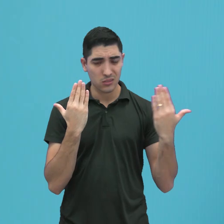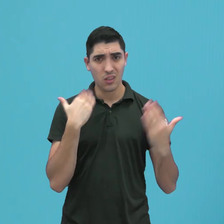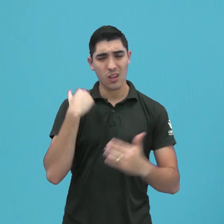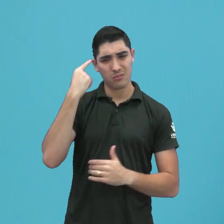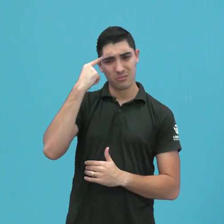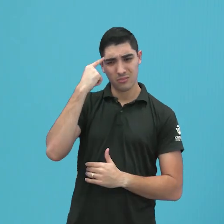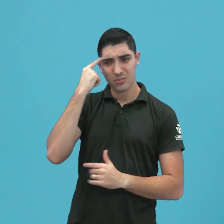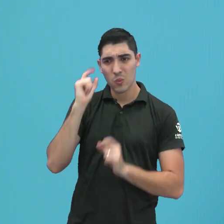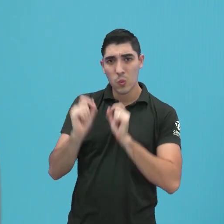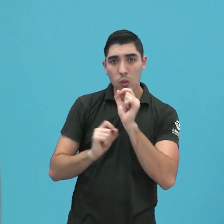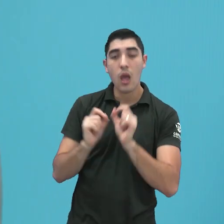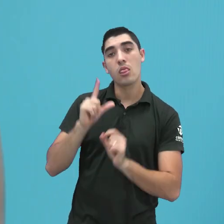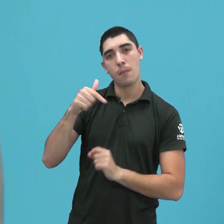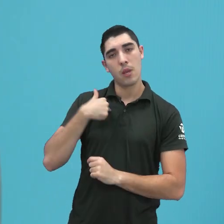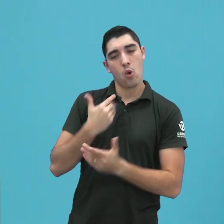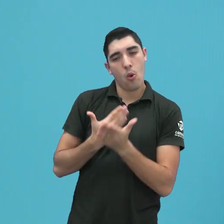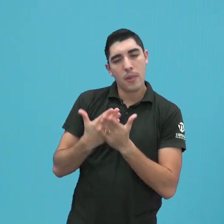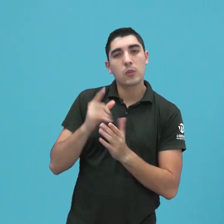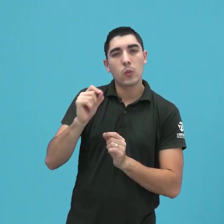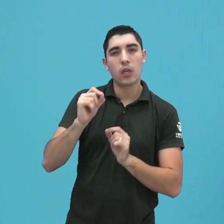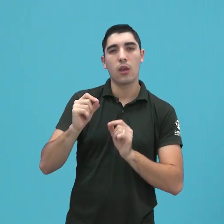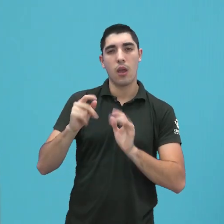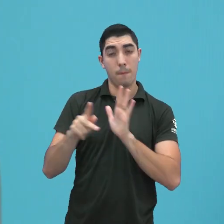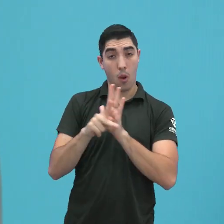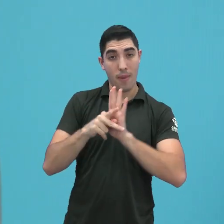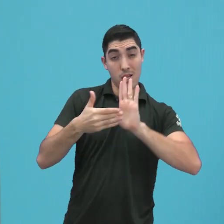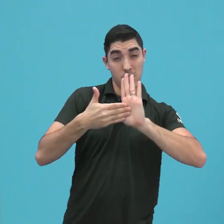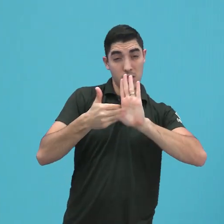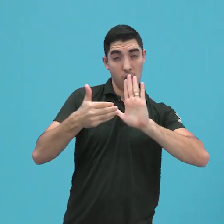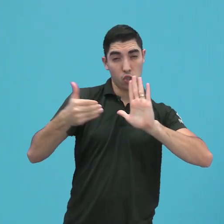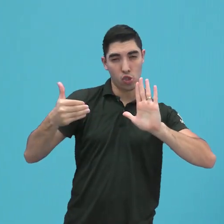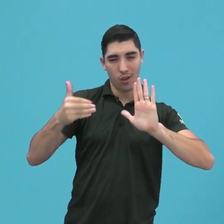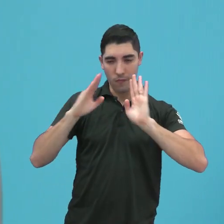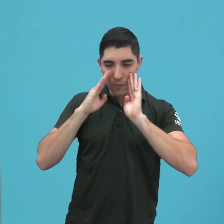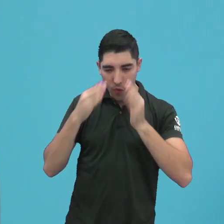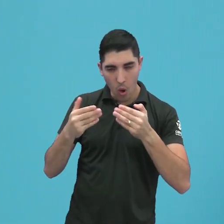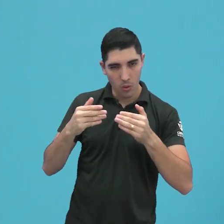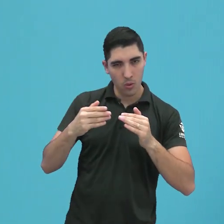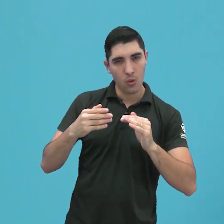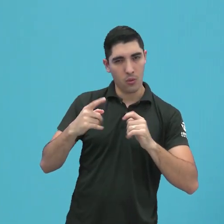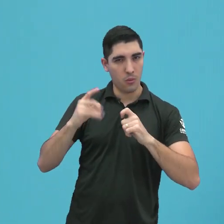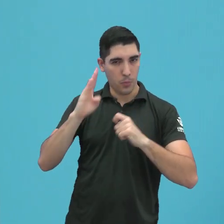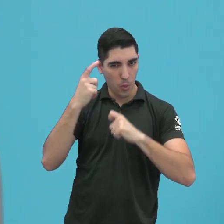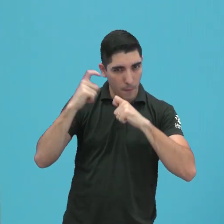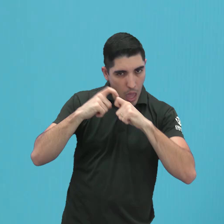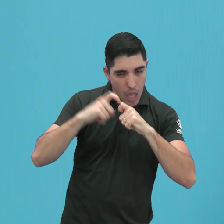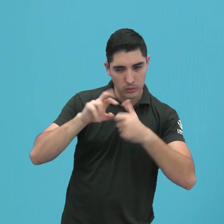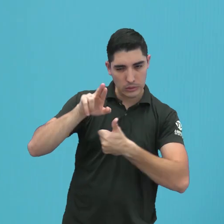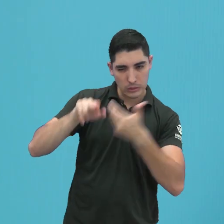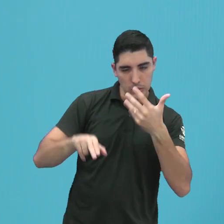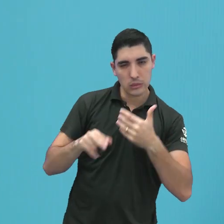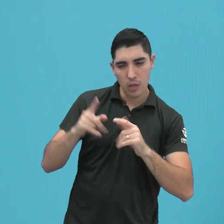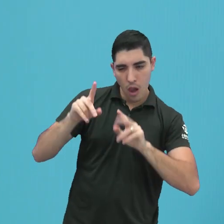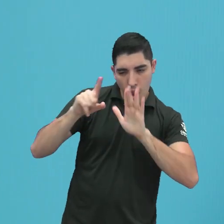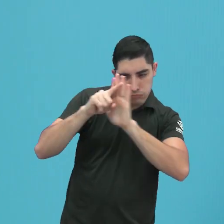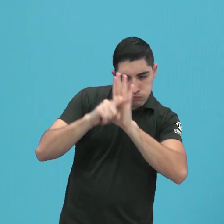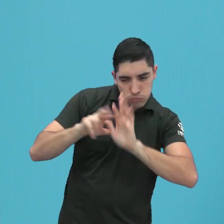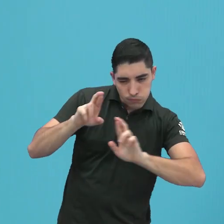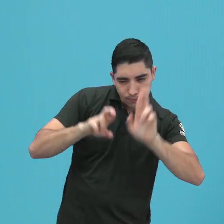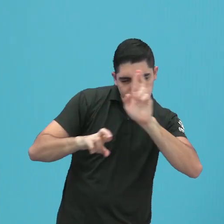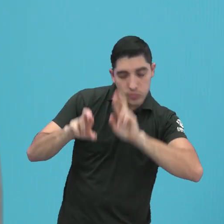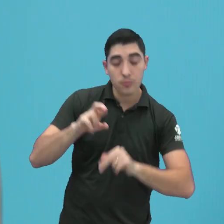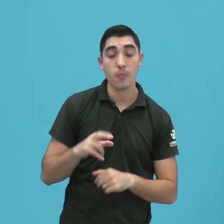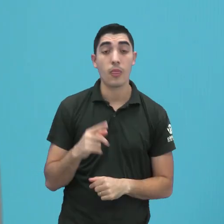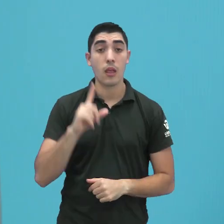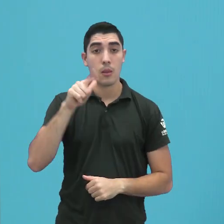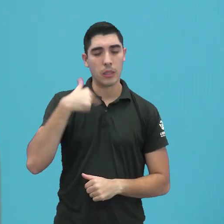me encantei por parte de perícia, por parte da estética. E eu fiquei, o que eu vou fazer? Um dia eu me encontro e tal. Gente, eu fui descobrir indo,